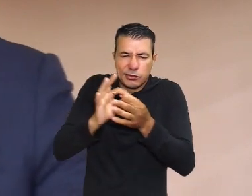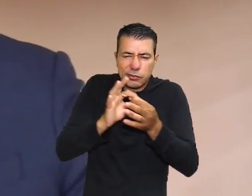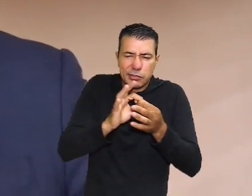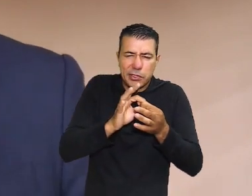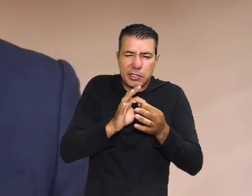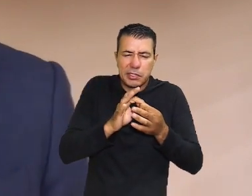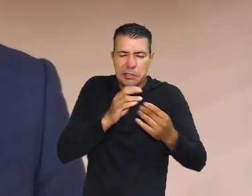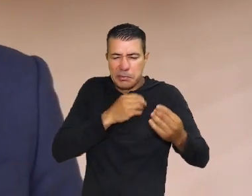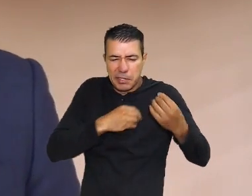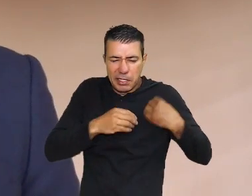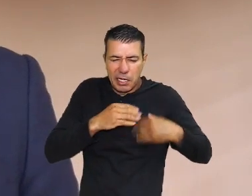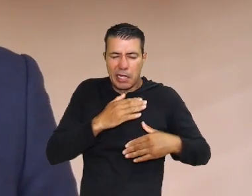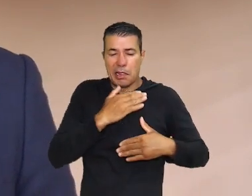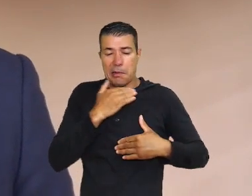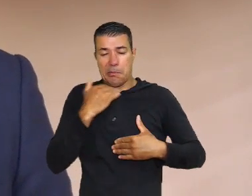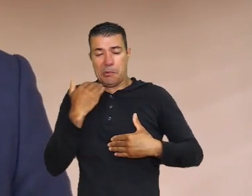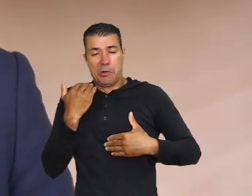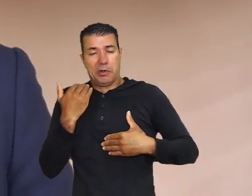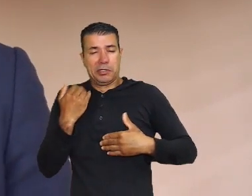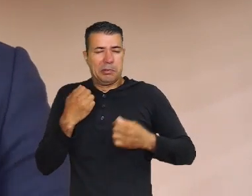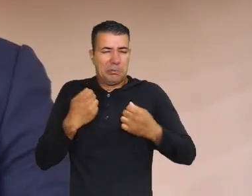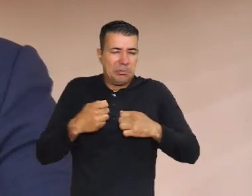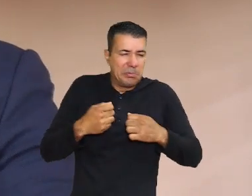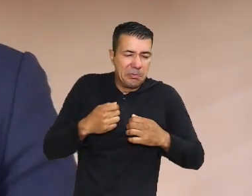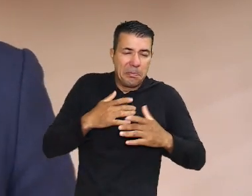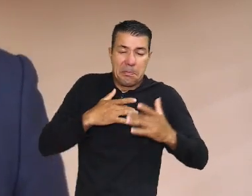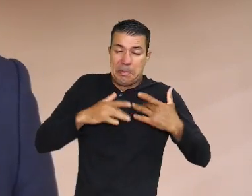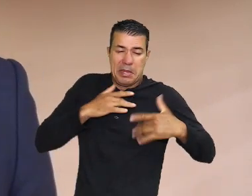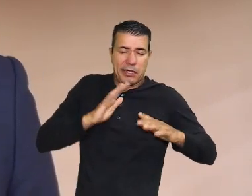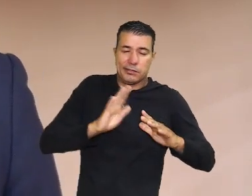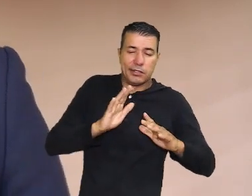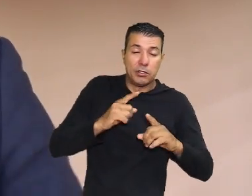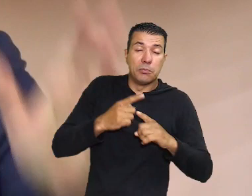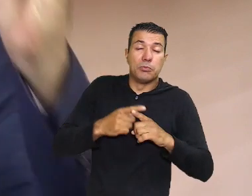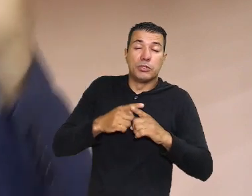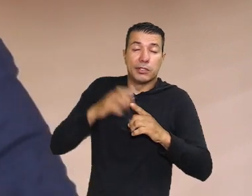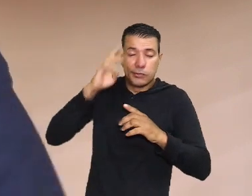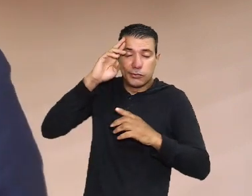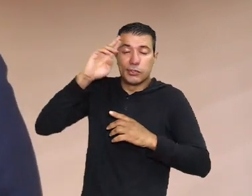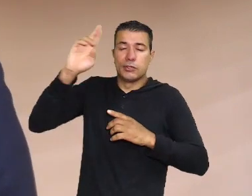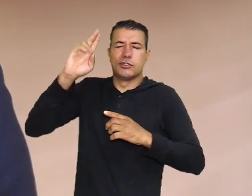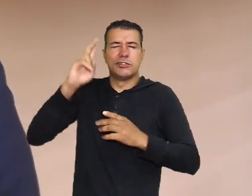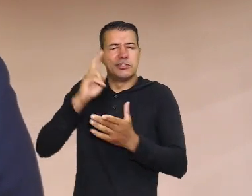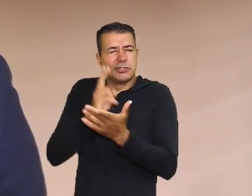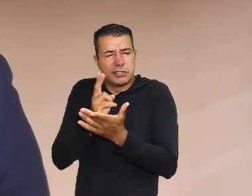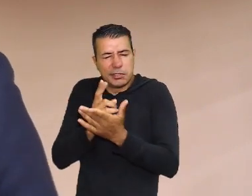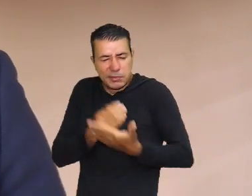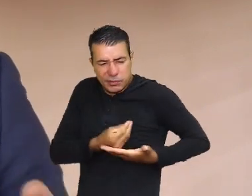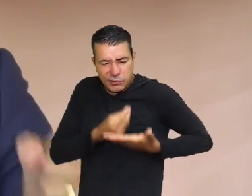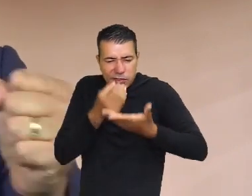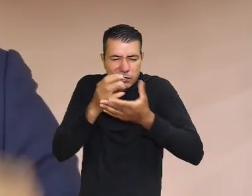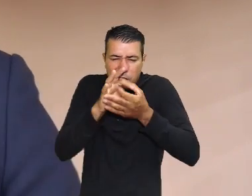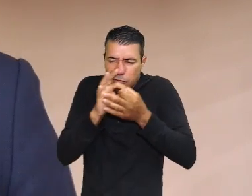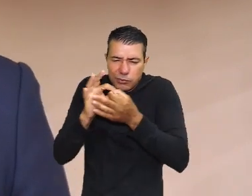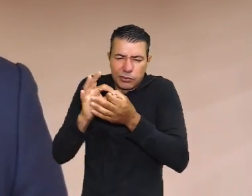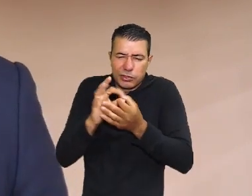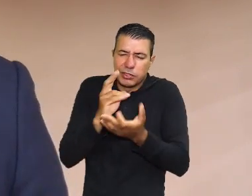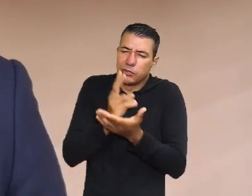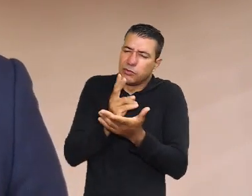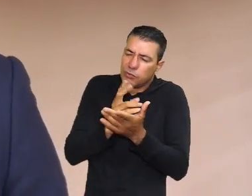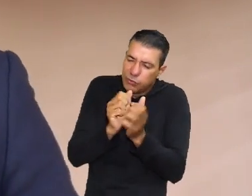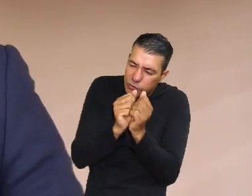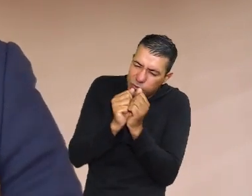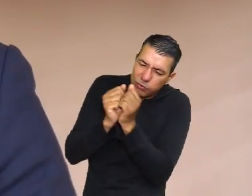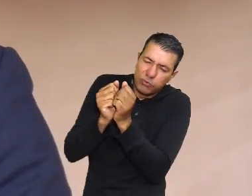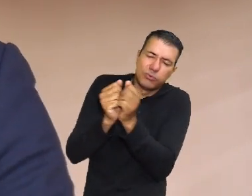da sombra da morte, pois não precisamos temer mal algum, porque o Senhor está conosco e esta é a nossa alegria.